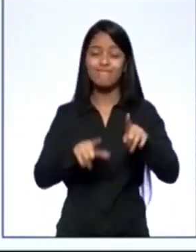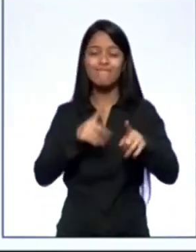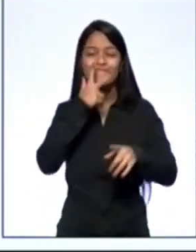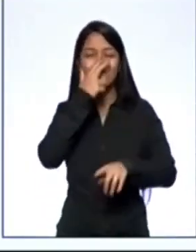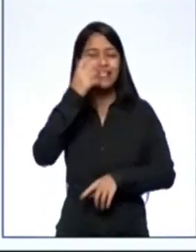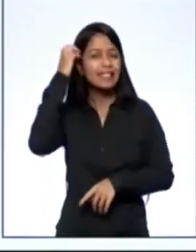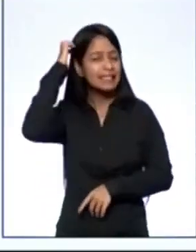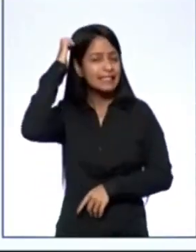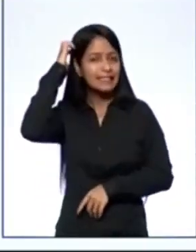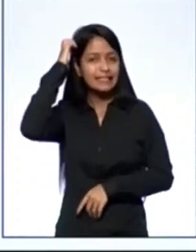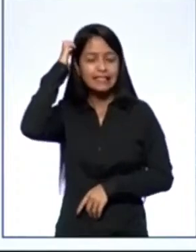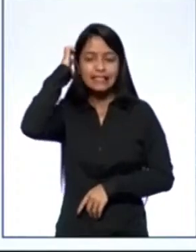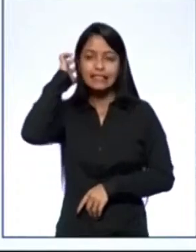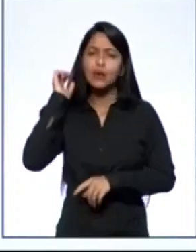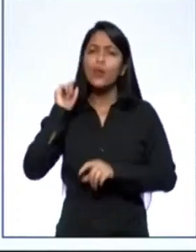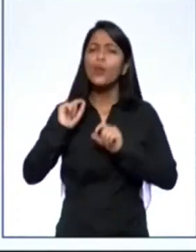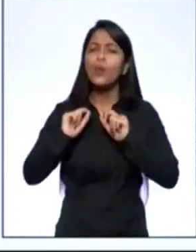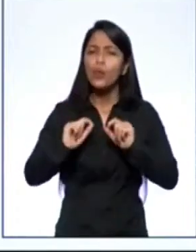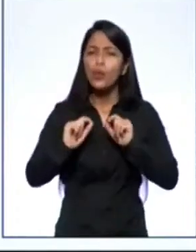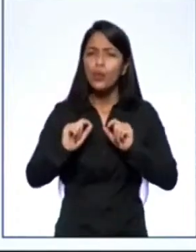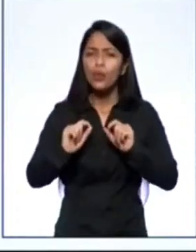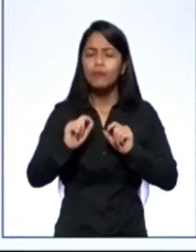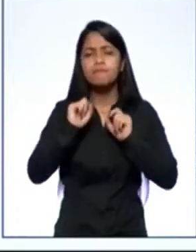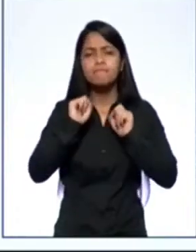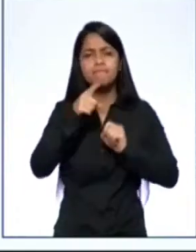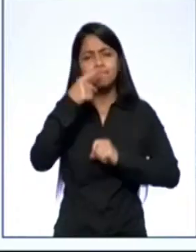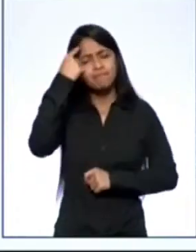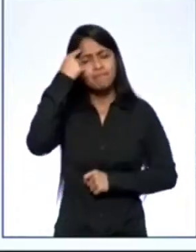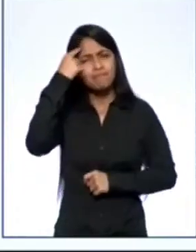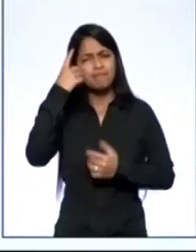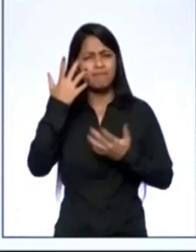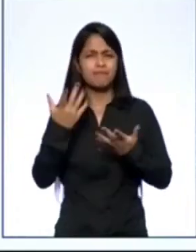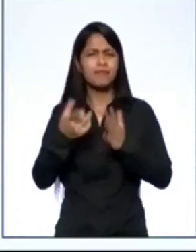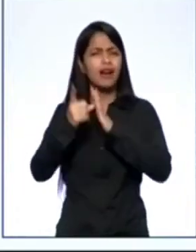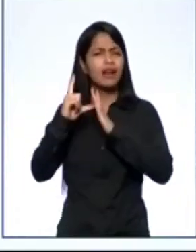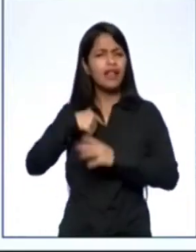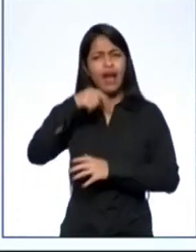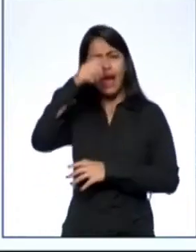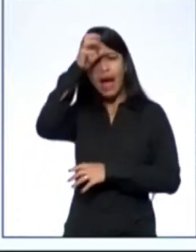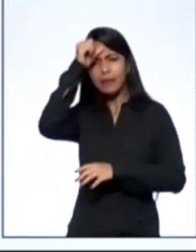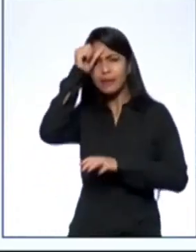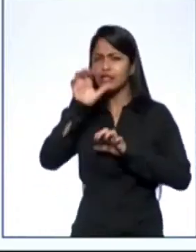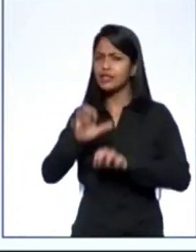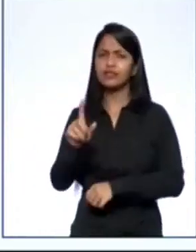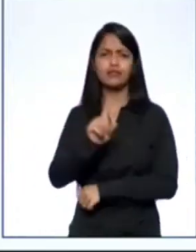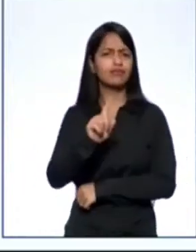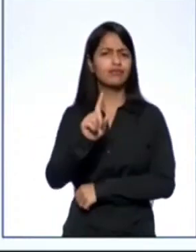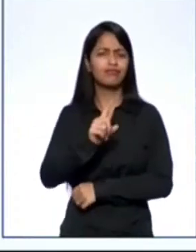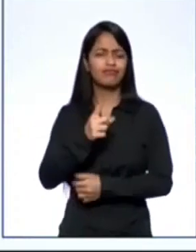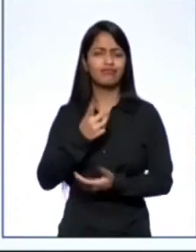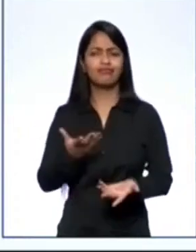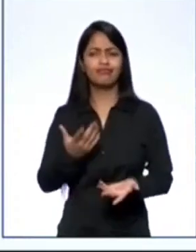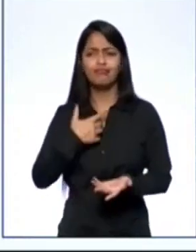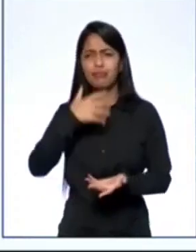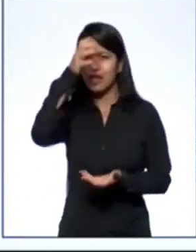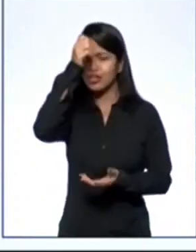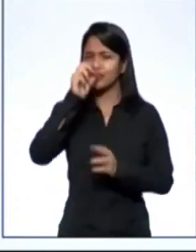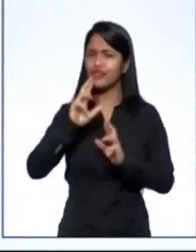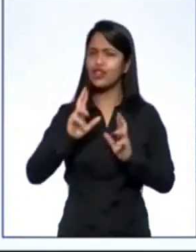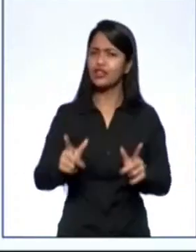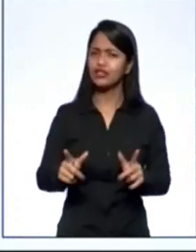pulga atrás da orelha porque você deve estar pensando não foi assim que eu aprendi não foi assim que eu aprendi